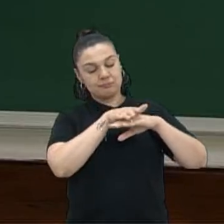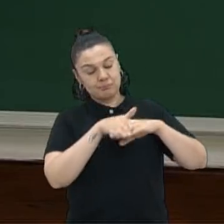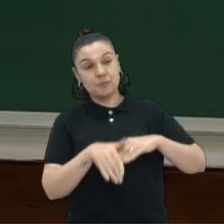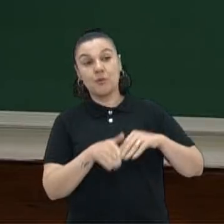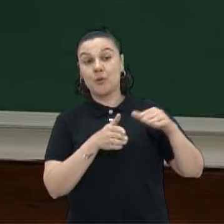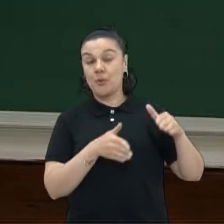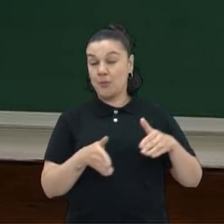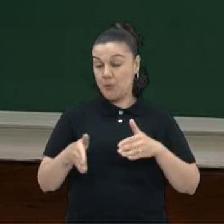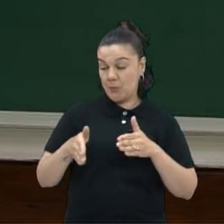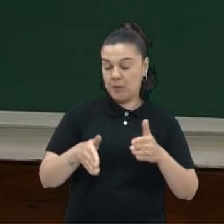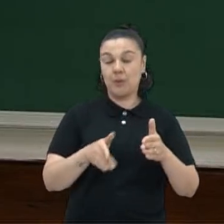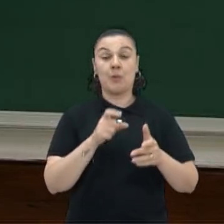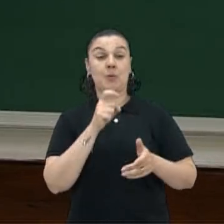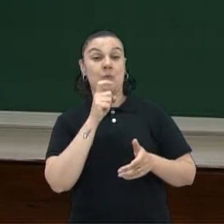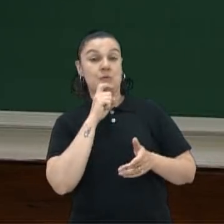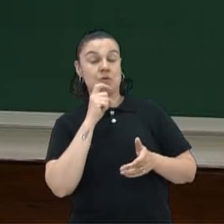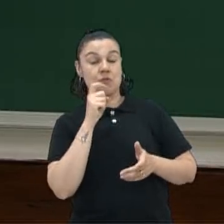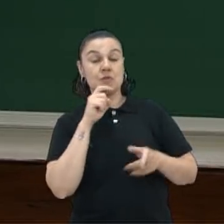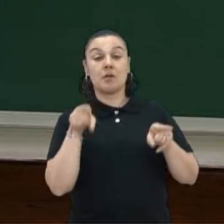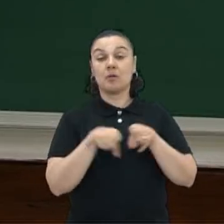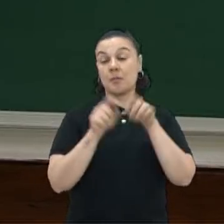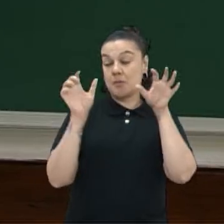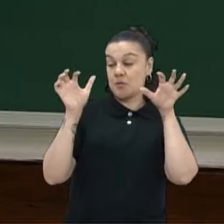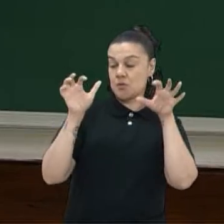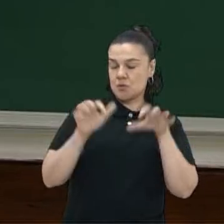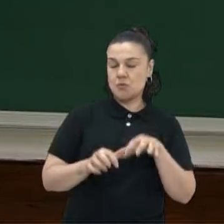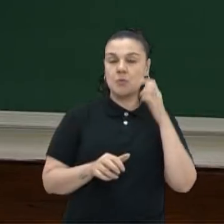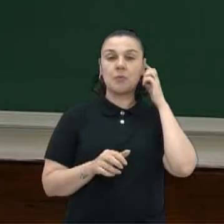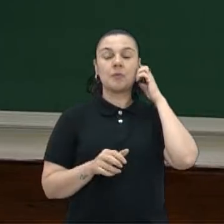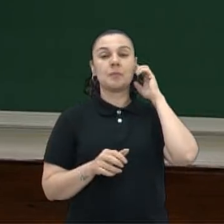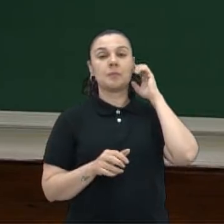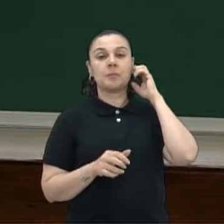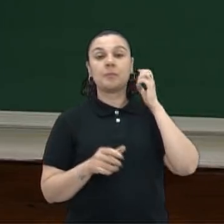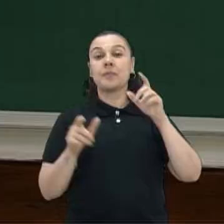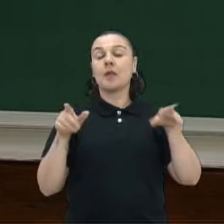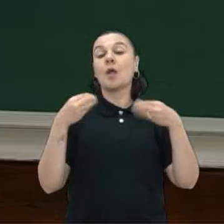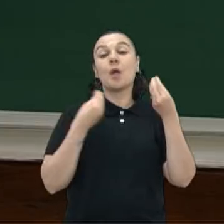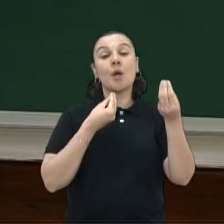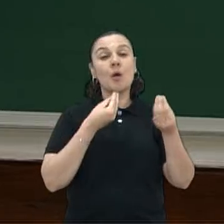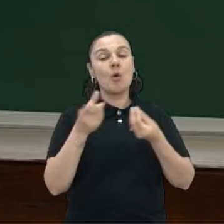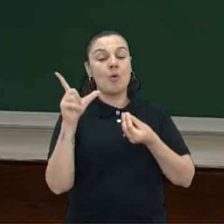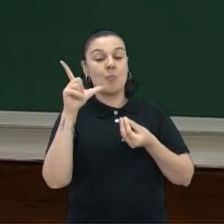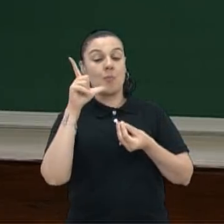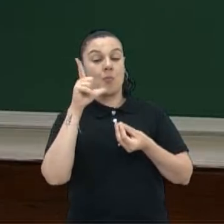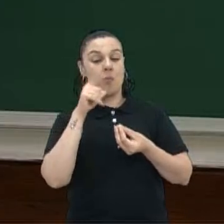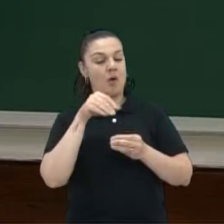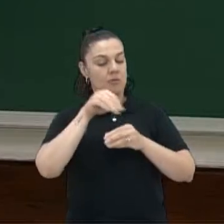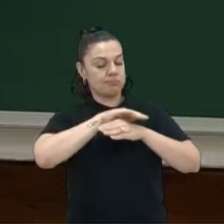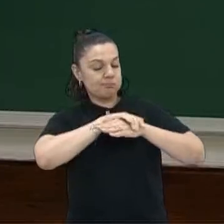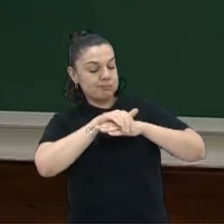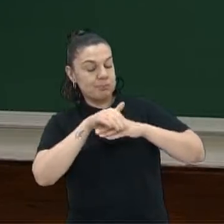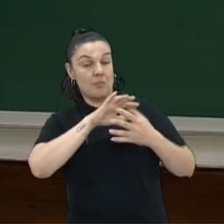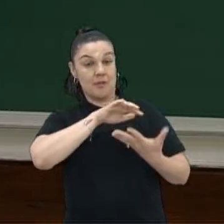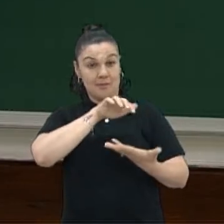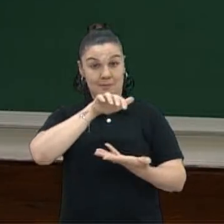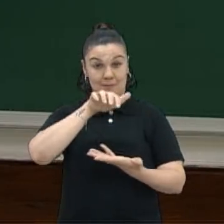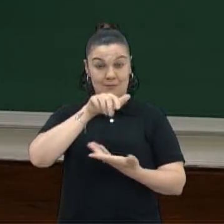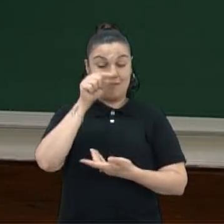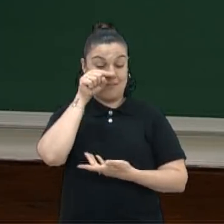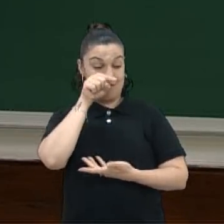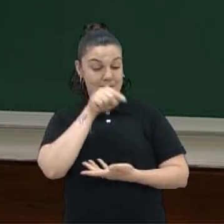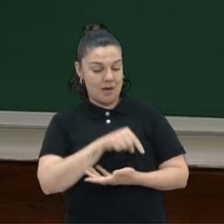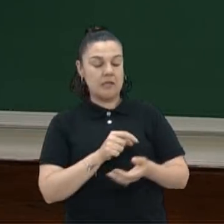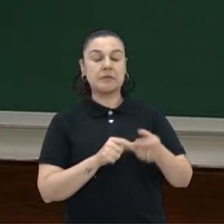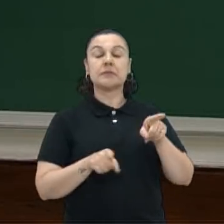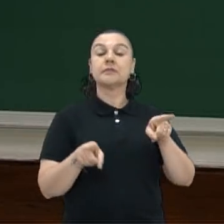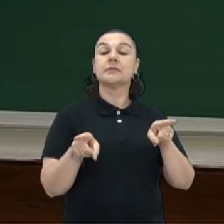rios, o gelo e a chuva são formas com que a água se apresenta na nossa superfície. E essas